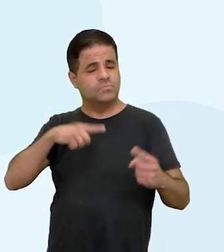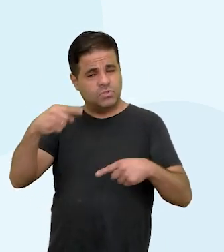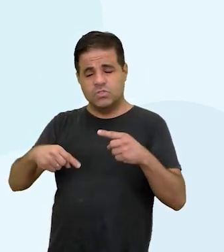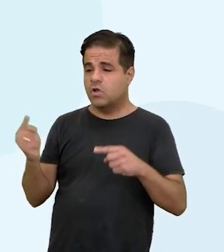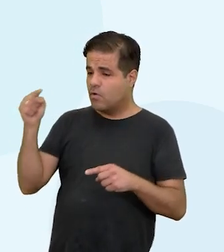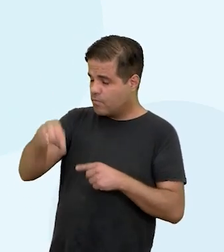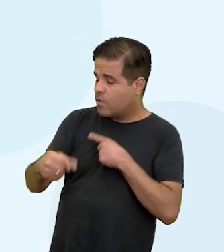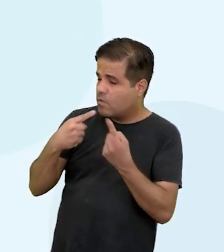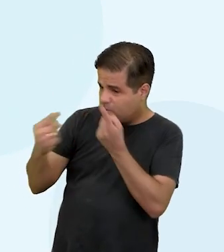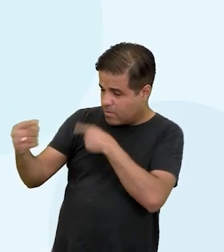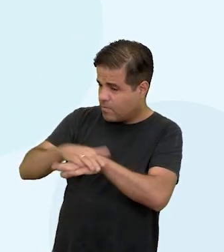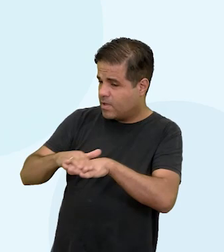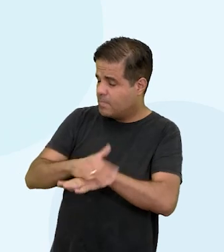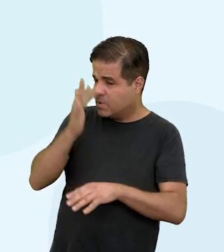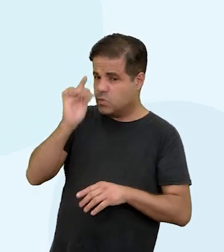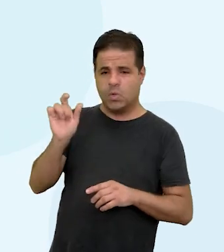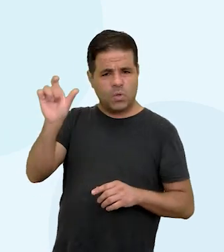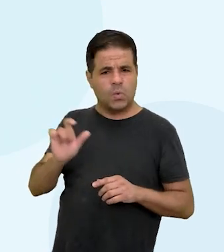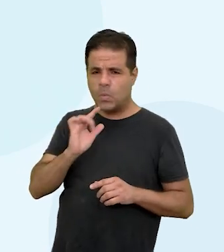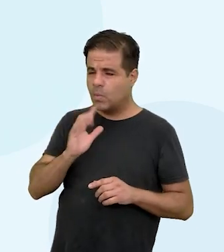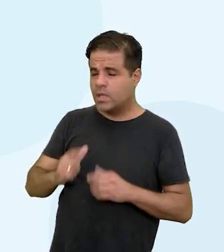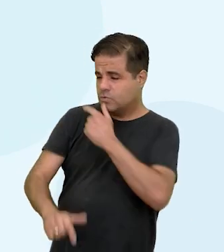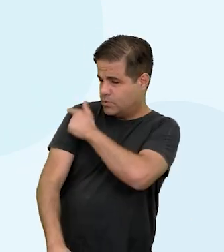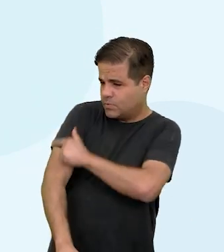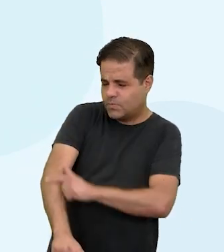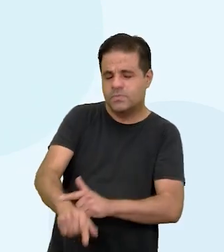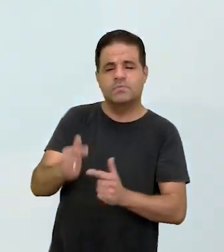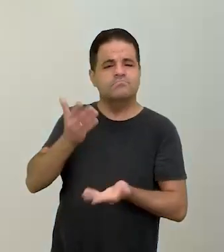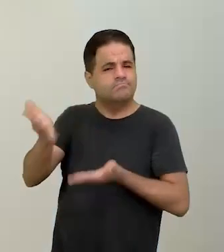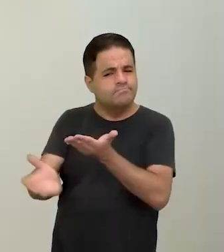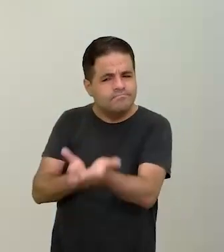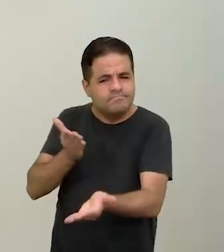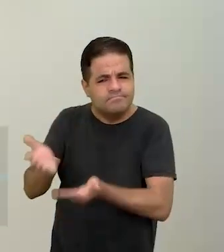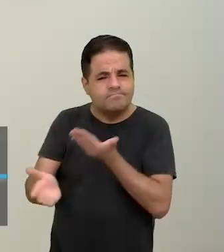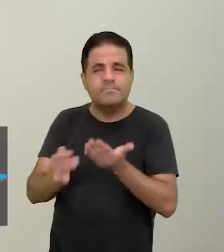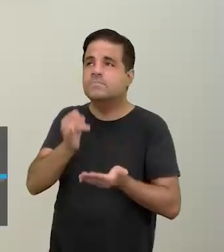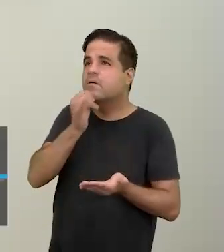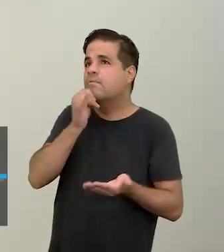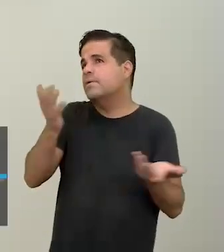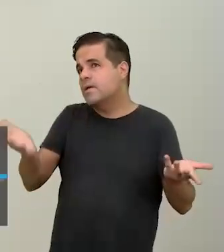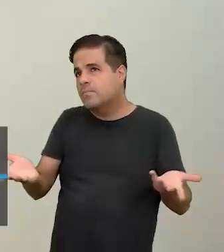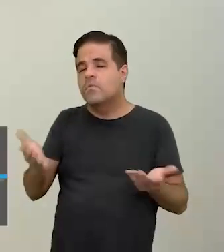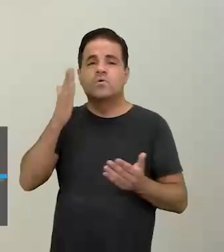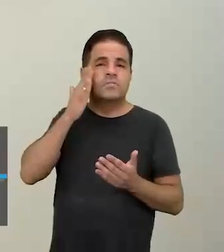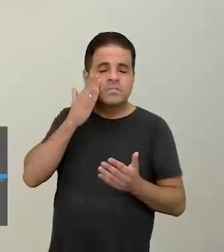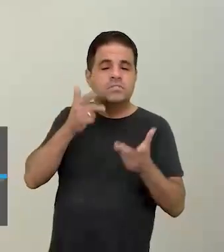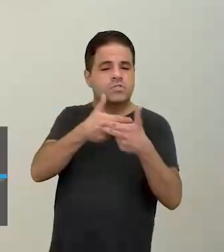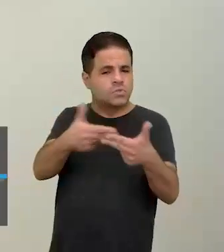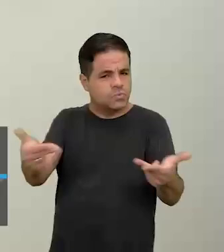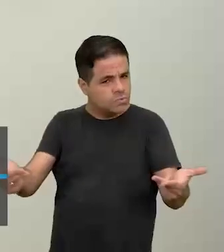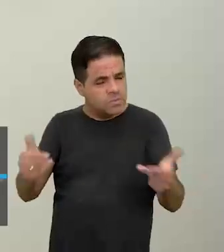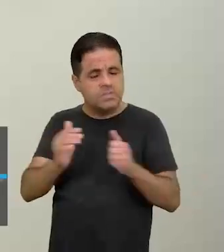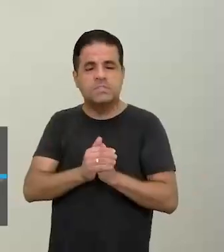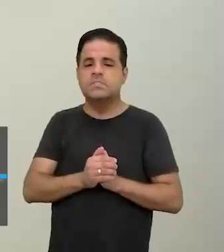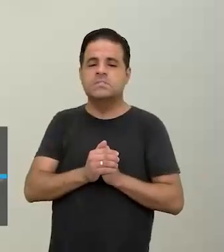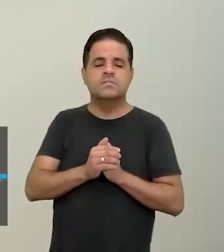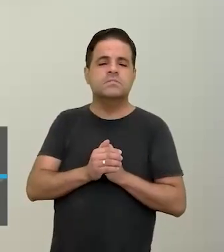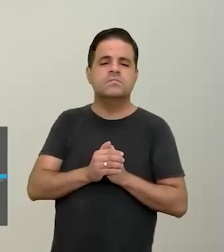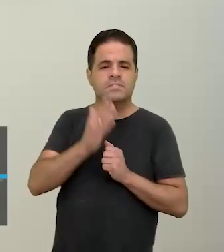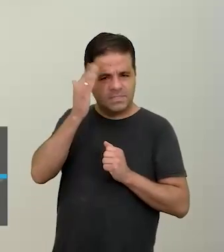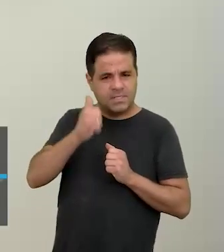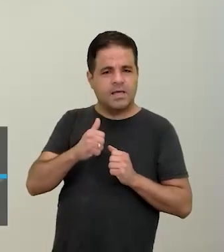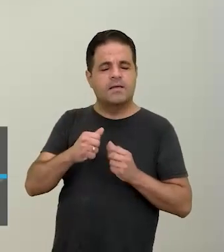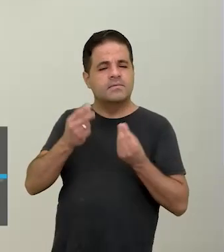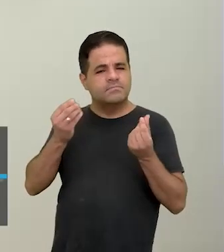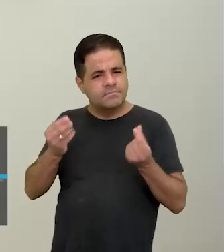eu converso com uma pessoa que eu não conheço de maneira educada, né? Quando, por exemplo, eu sei coisas... Eu acho que...